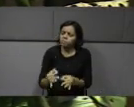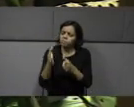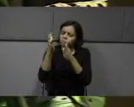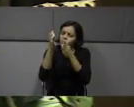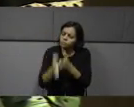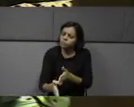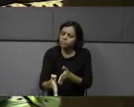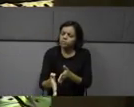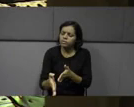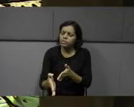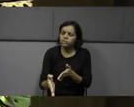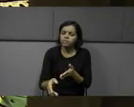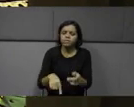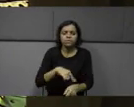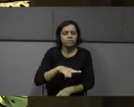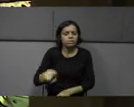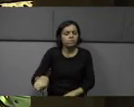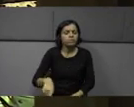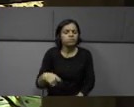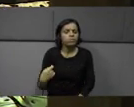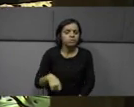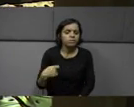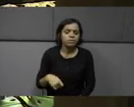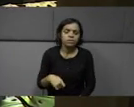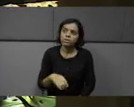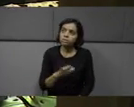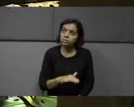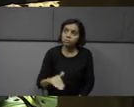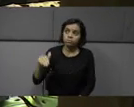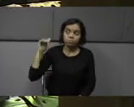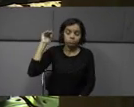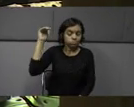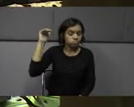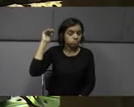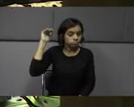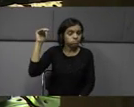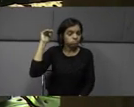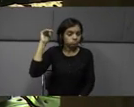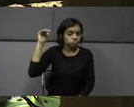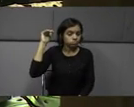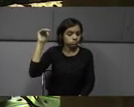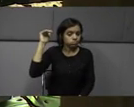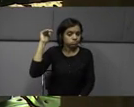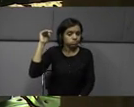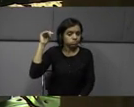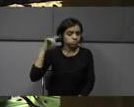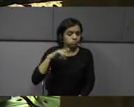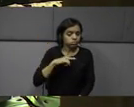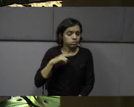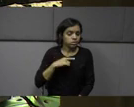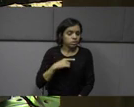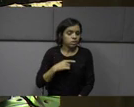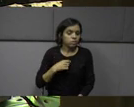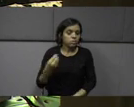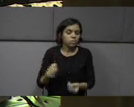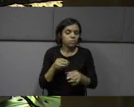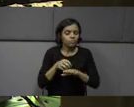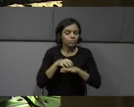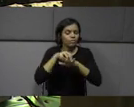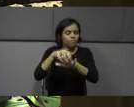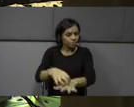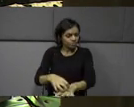nós temos é adultos e aí falando muito é da lógica do transporte público